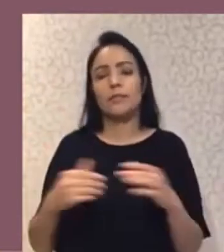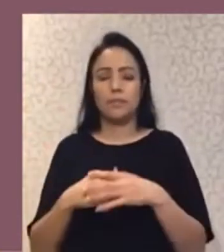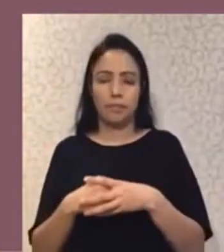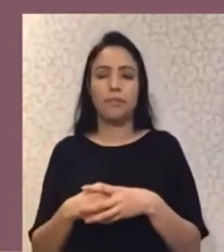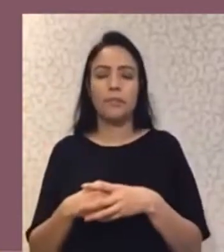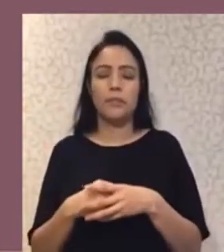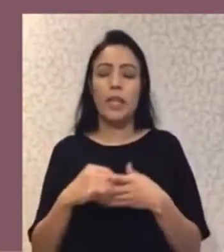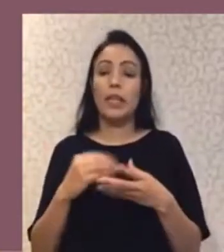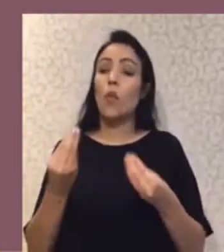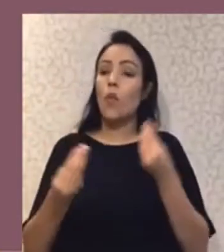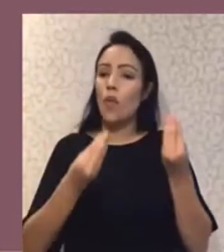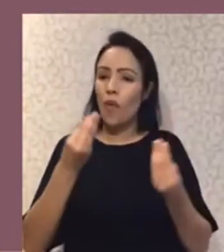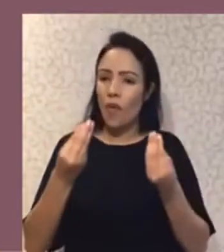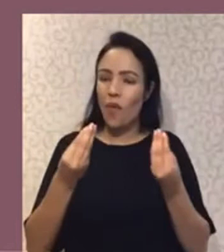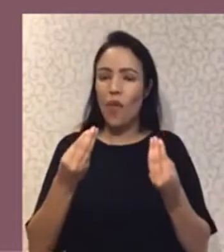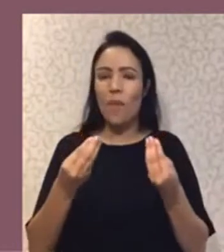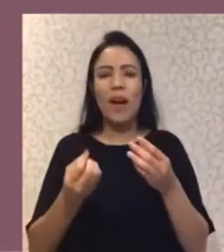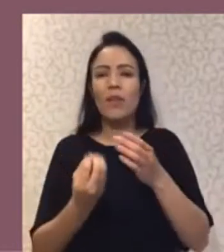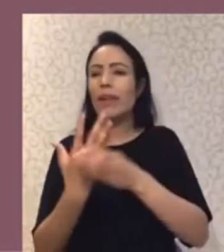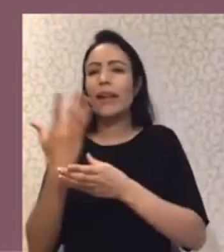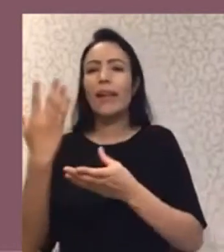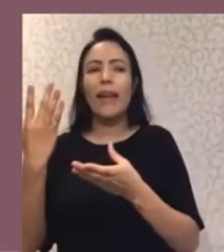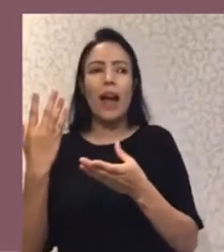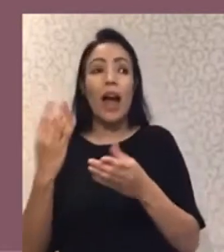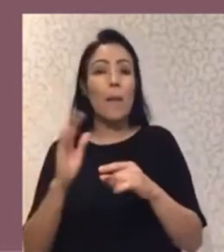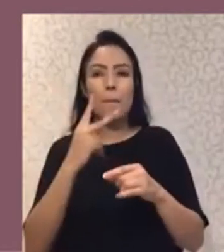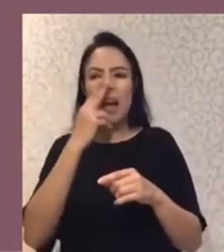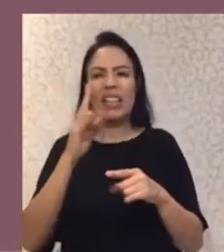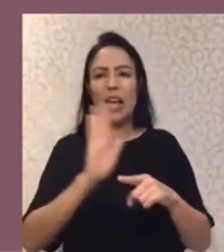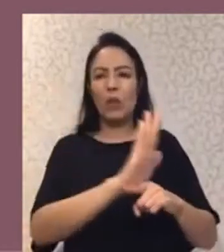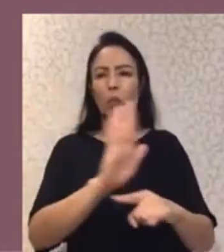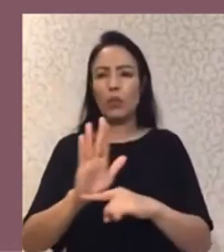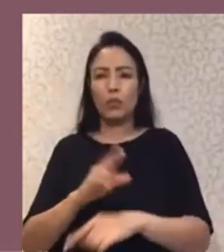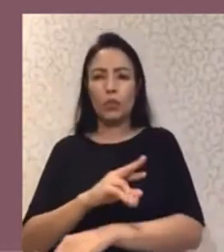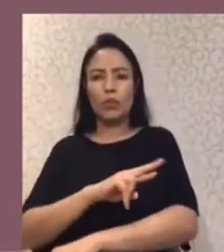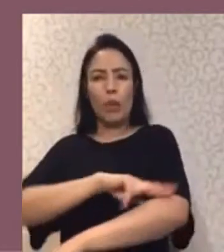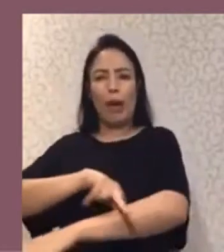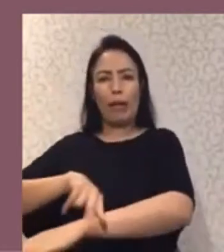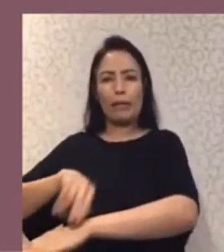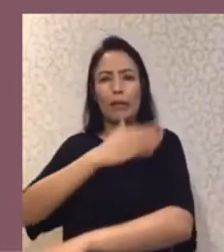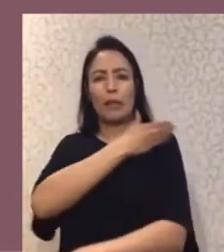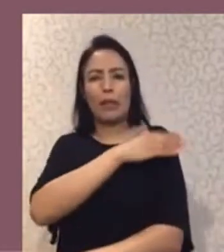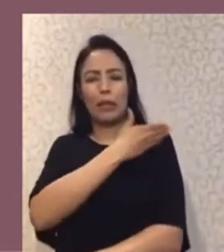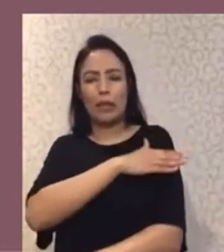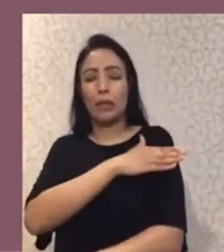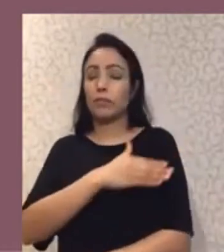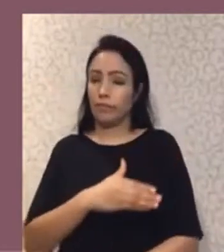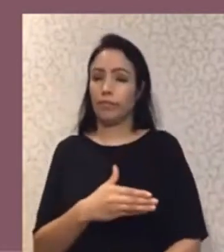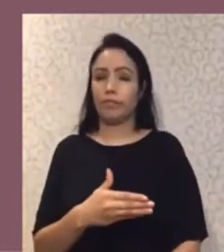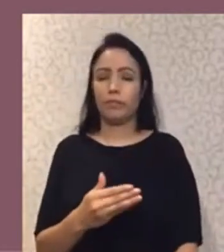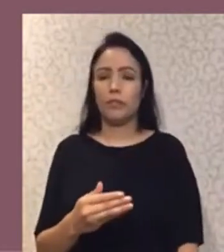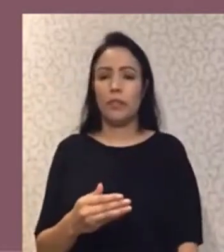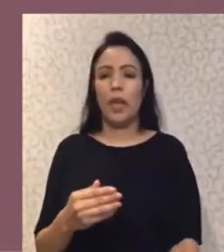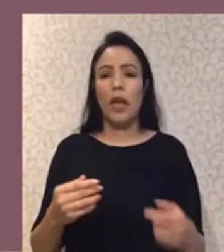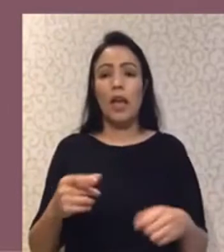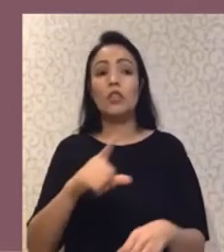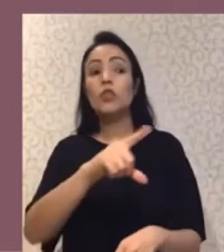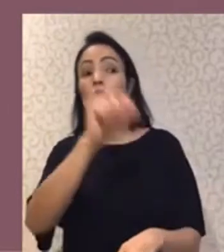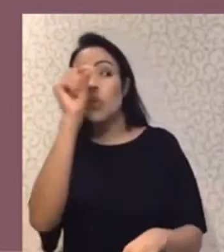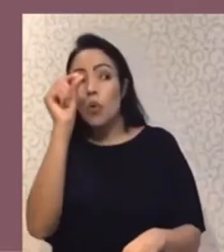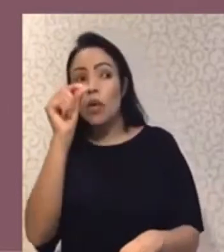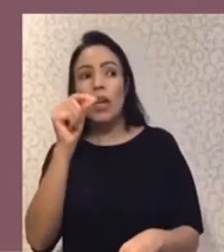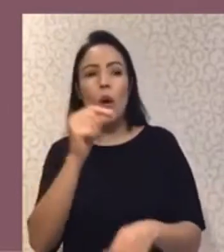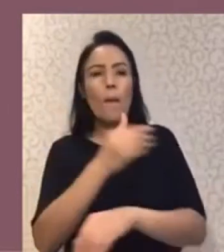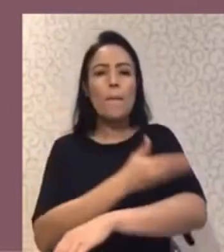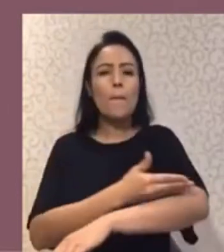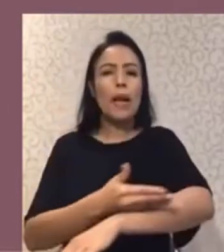a Cida Bento, né, vai discutir como pacto narcísicos de branquitude, está relacionado à escolha do branco sempre pelo